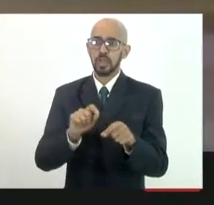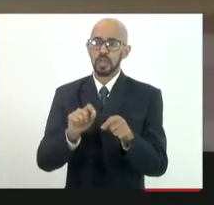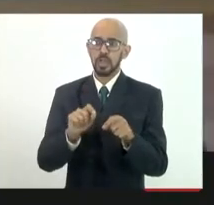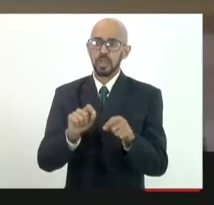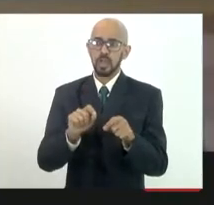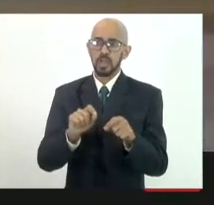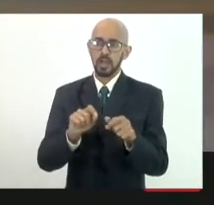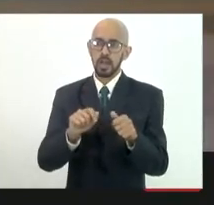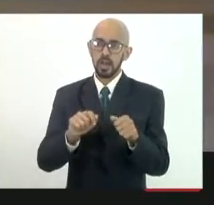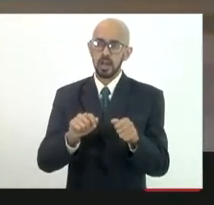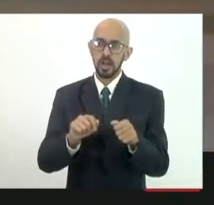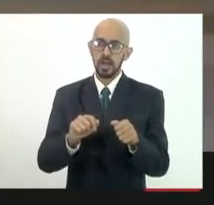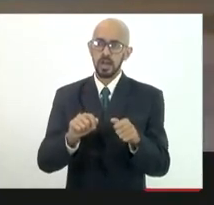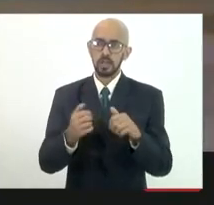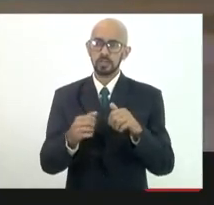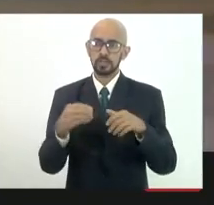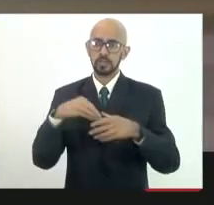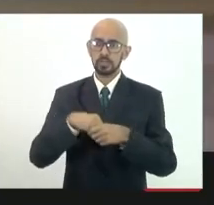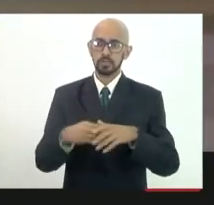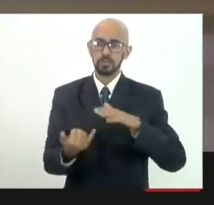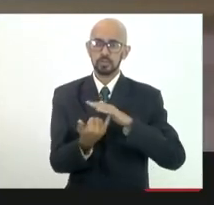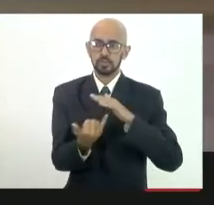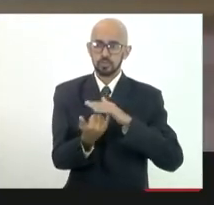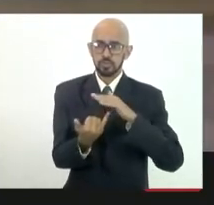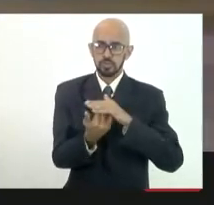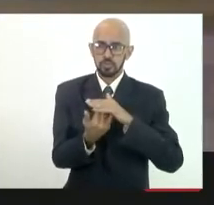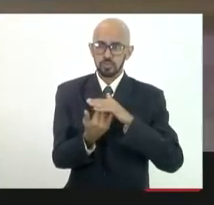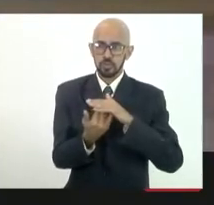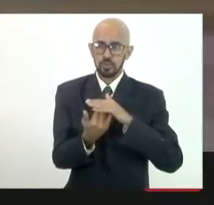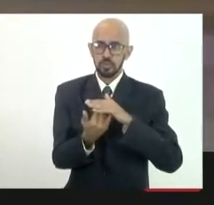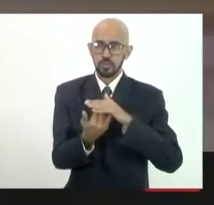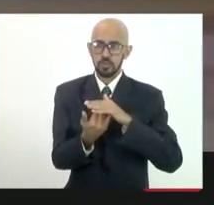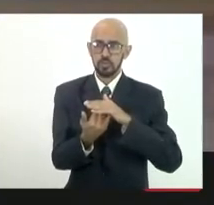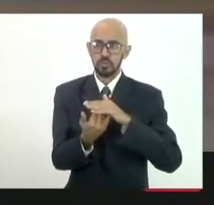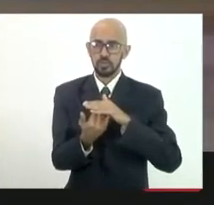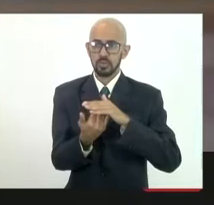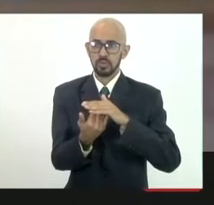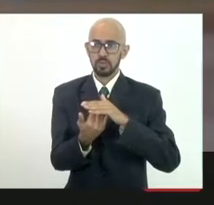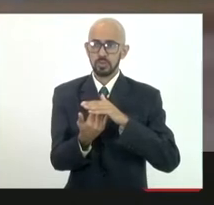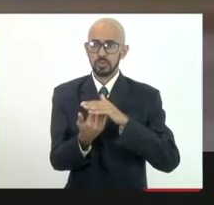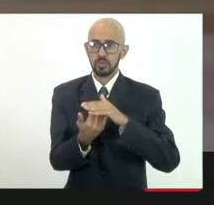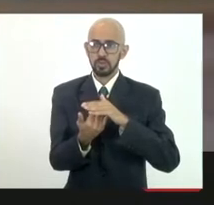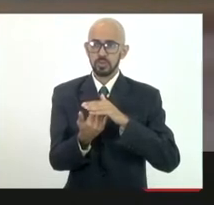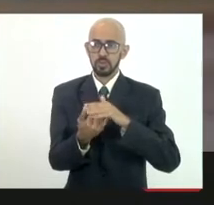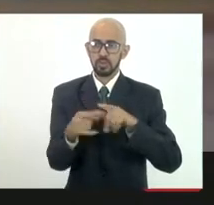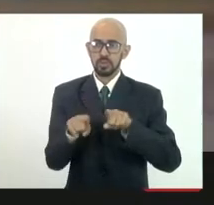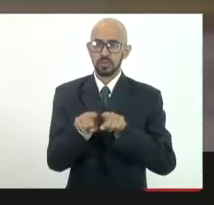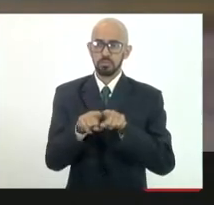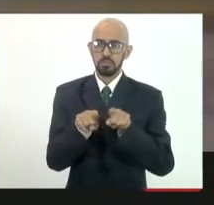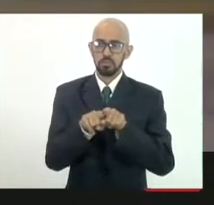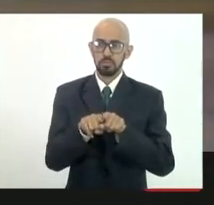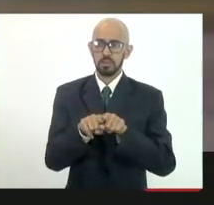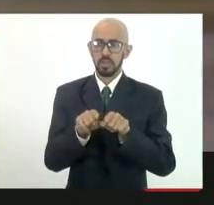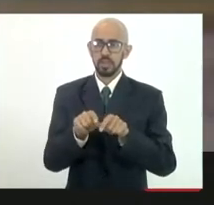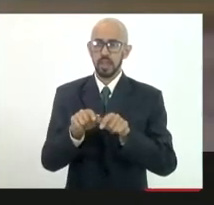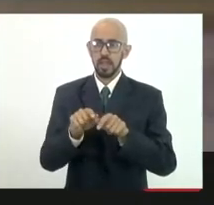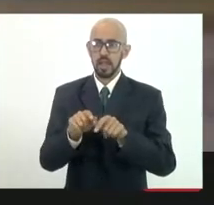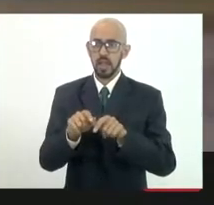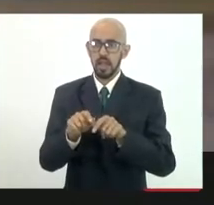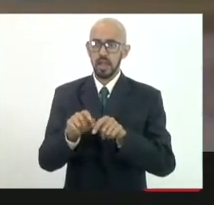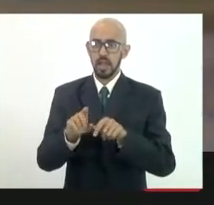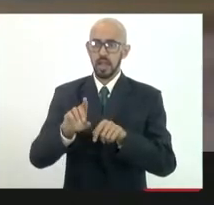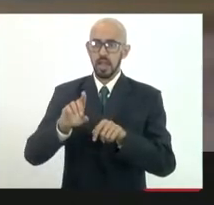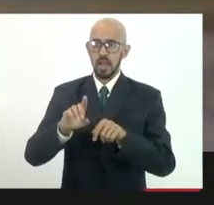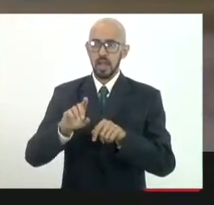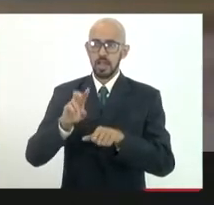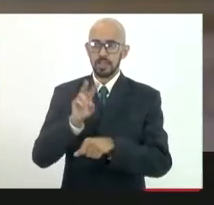enquanto instituição que tem várias atribuições, em especial a atribuição também da defesa de direitos humanos,